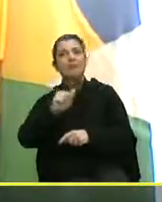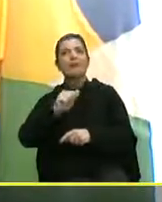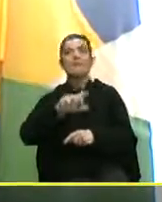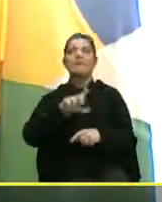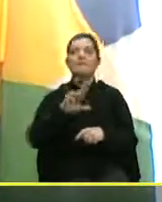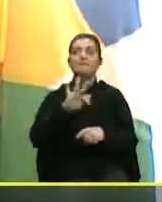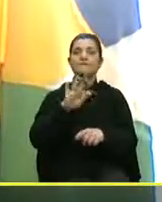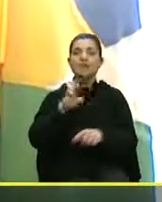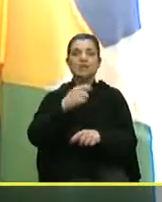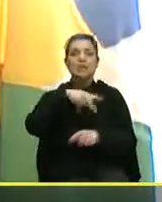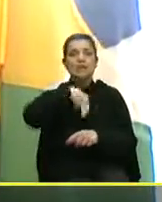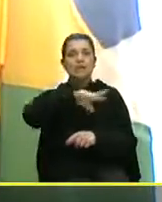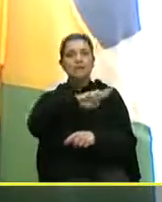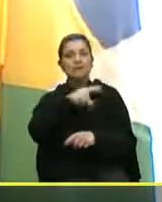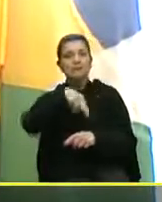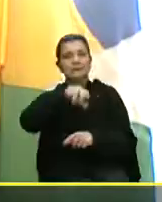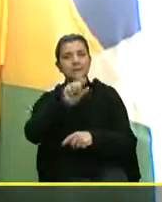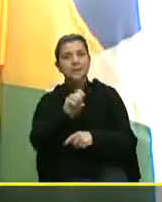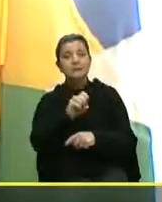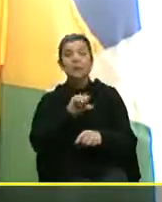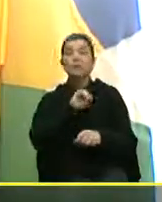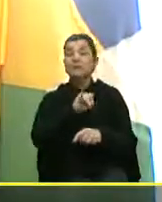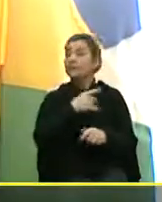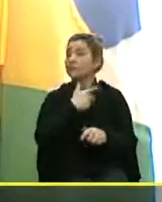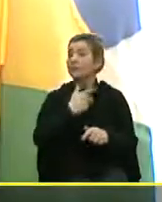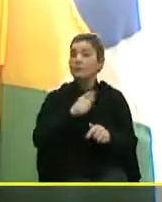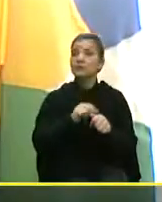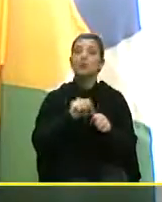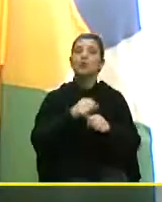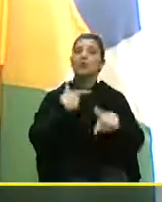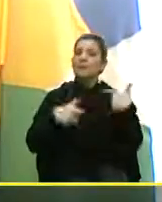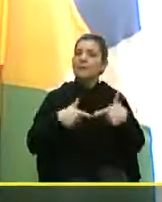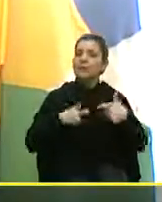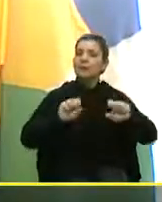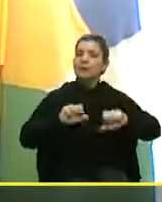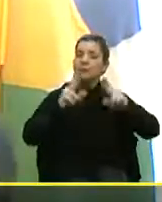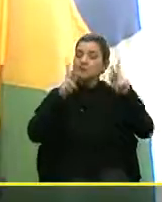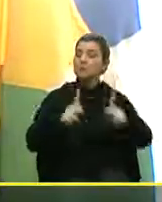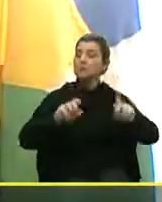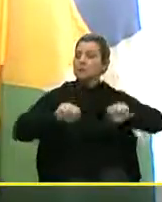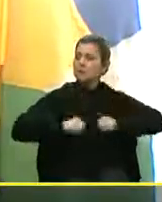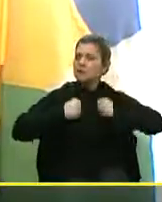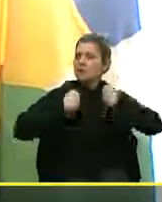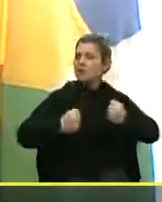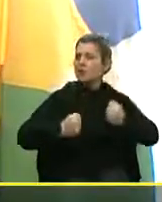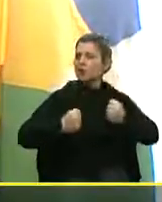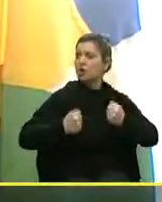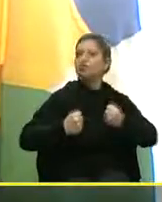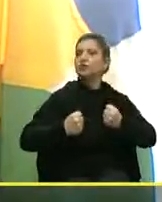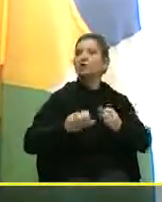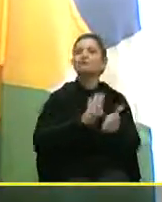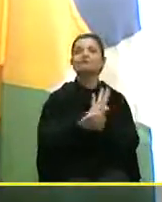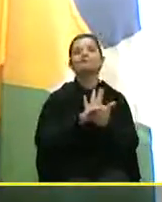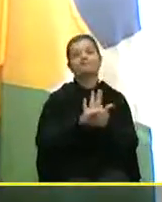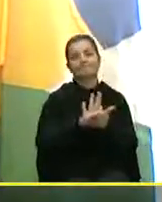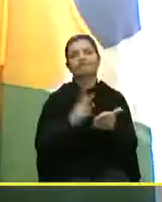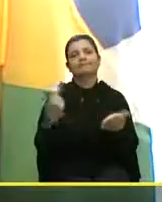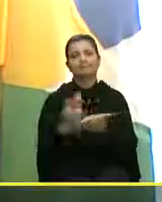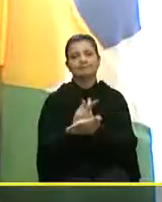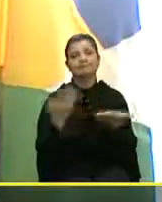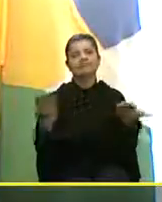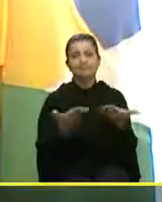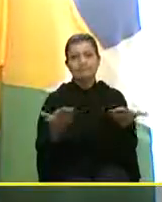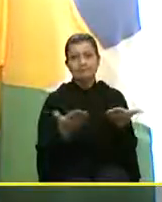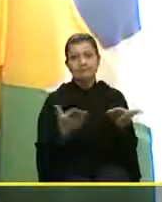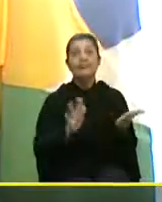se não fosse o trabalho desses servidores esses assessores essas pessoas que se dedicaram fortemente para que isso fosse consolidado nada disso estaria acontecendo